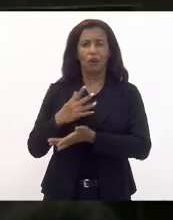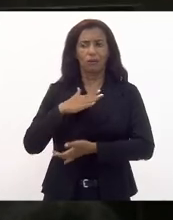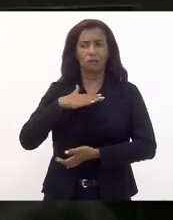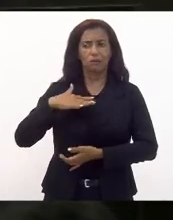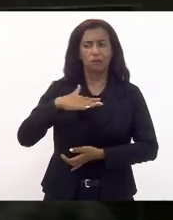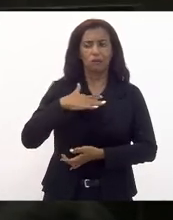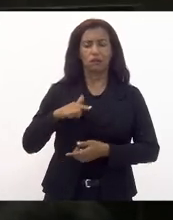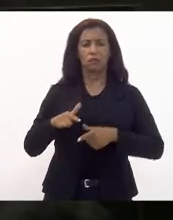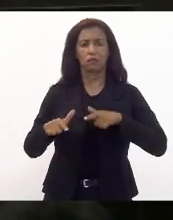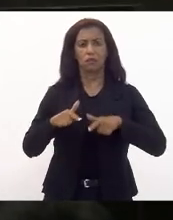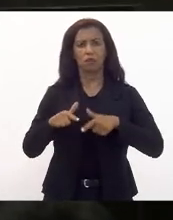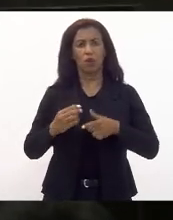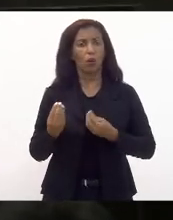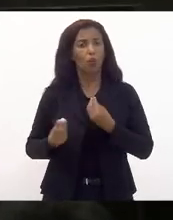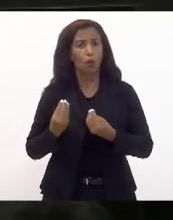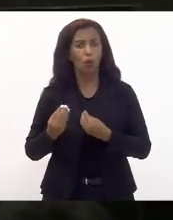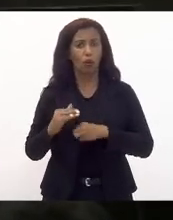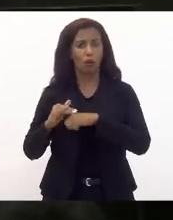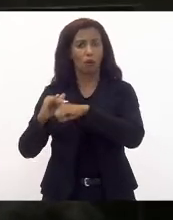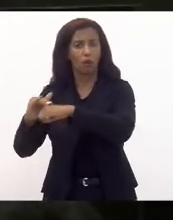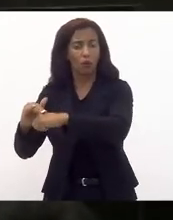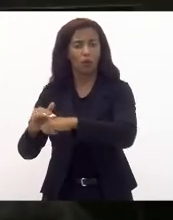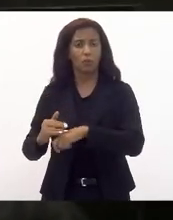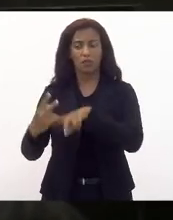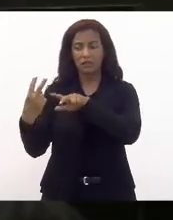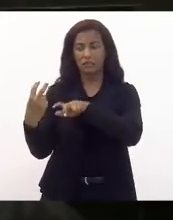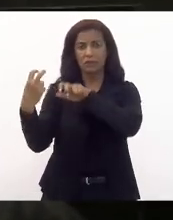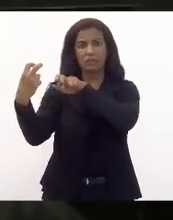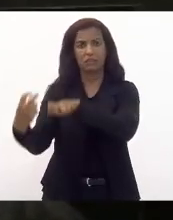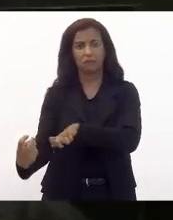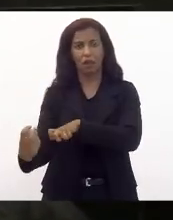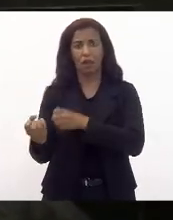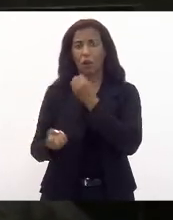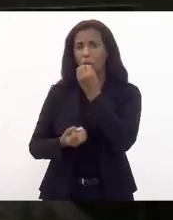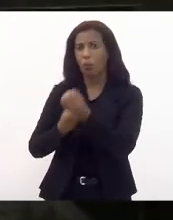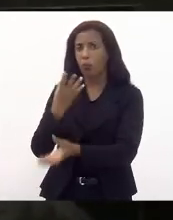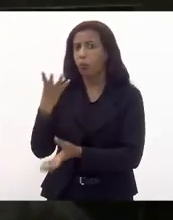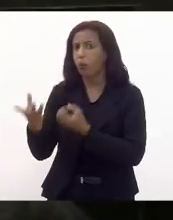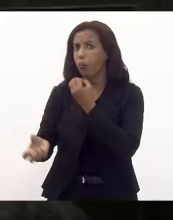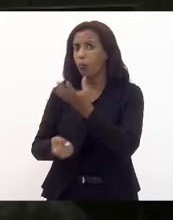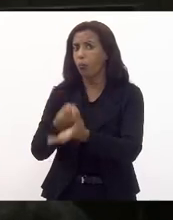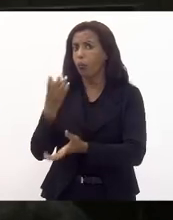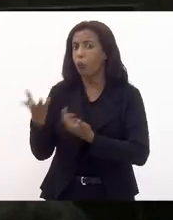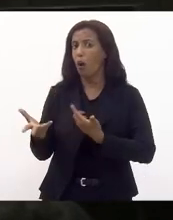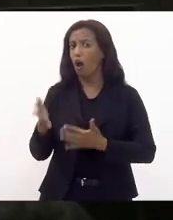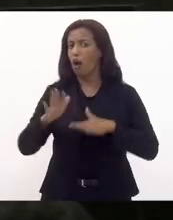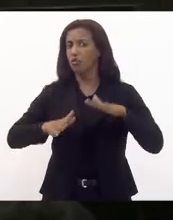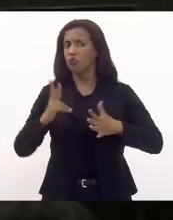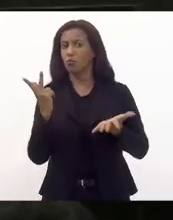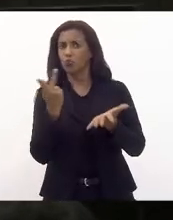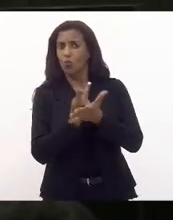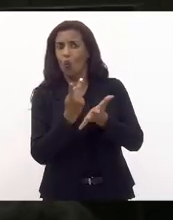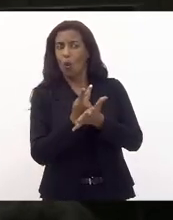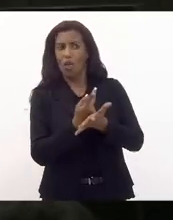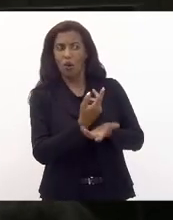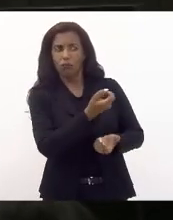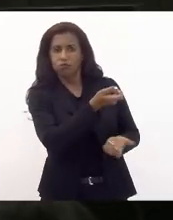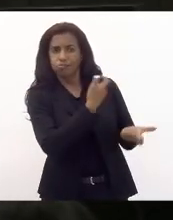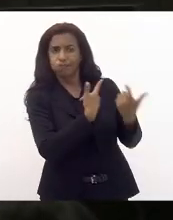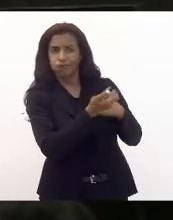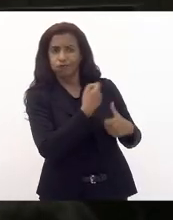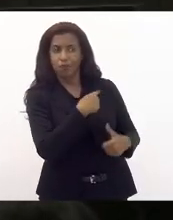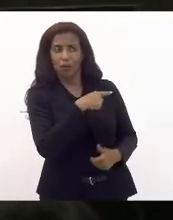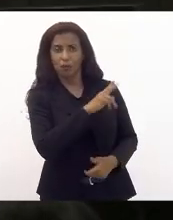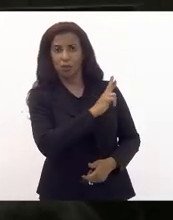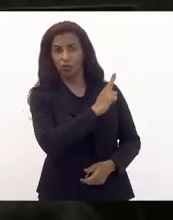seu âmbito militar Como que você vai sentar e você vai desabafar talvez uma injustiça que você tá recebendo